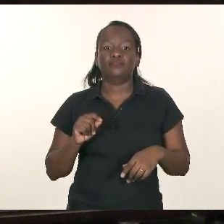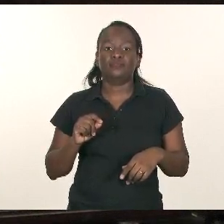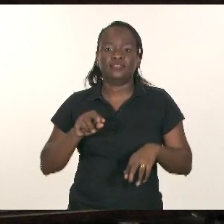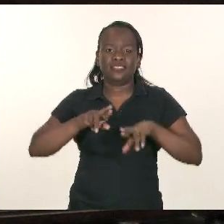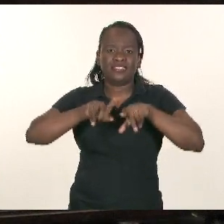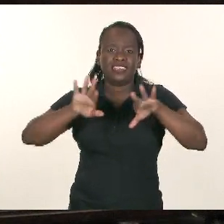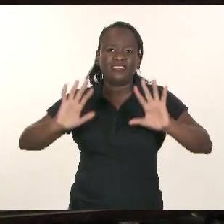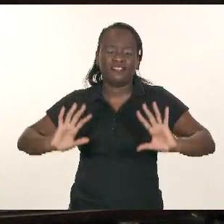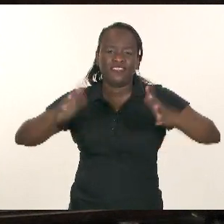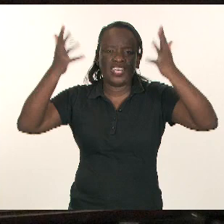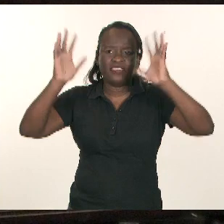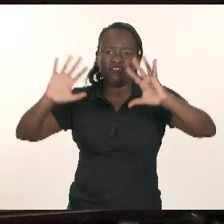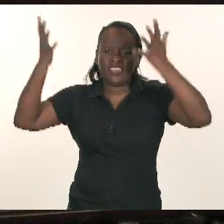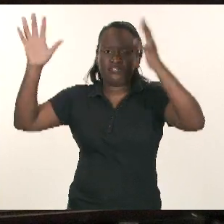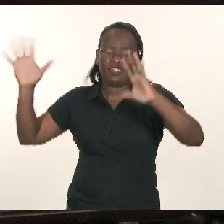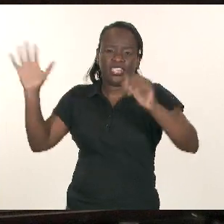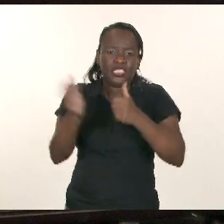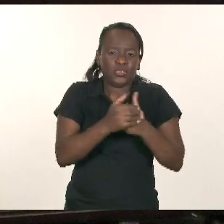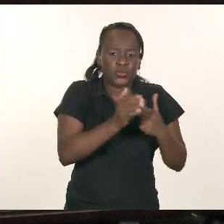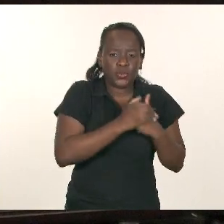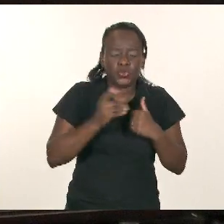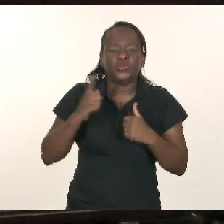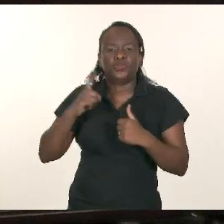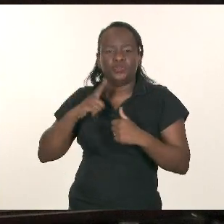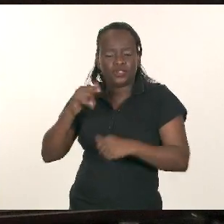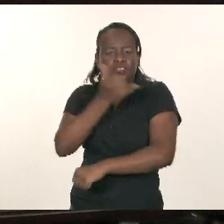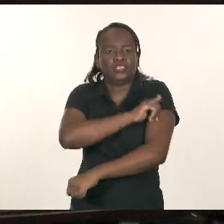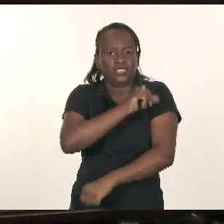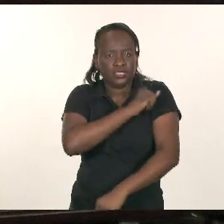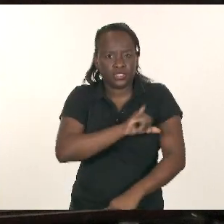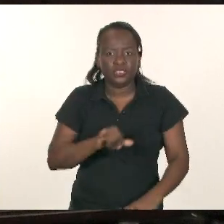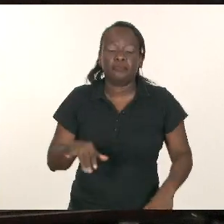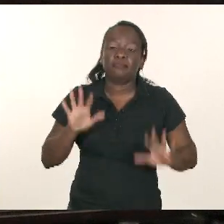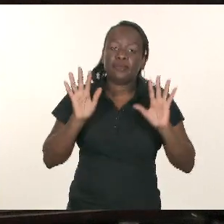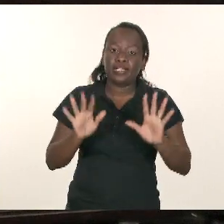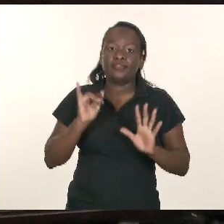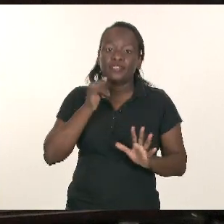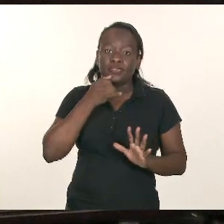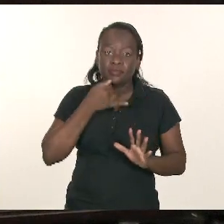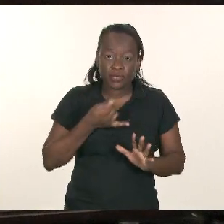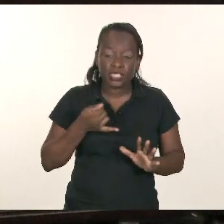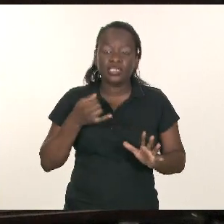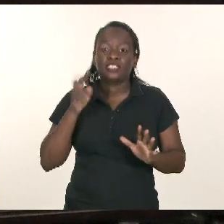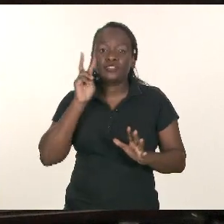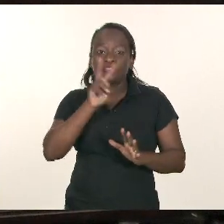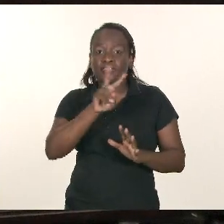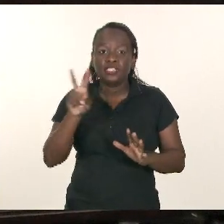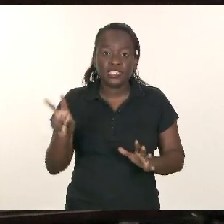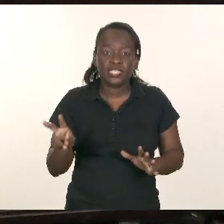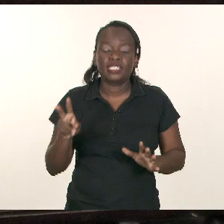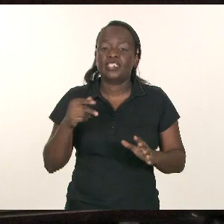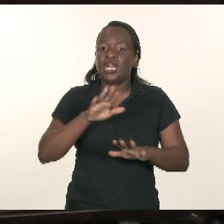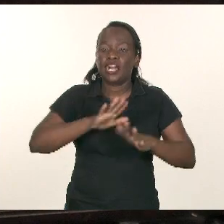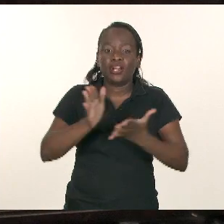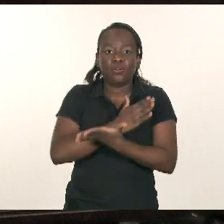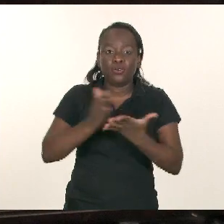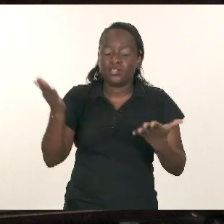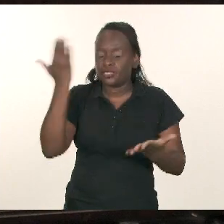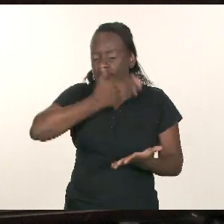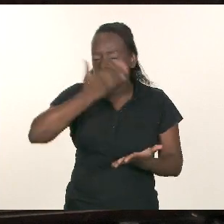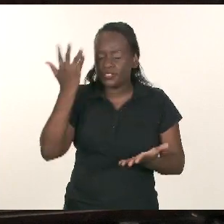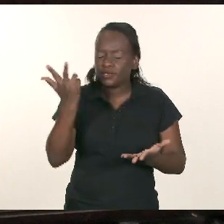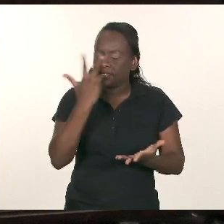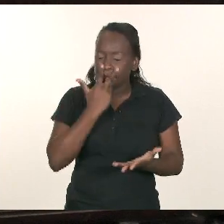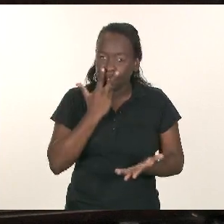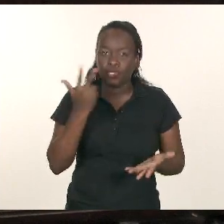inúmeras festas clandestinas aconteceram no Rio de Janeiro e, infelizmente, a gente observa cegueira, mais uma vez